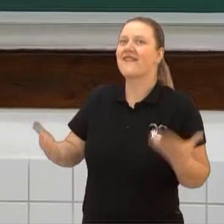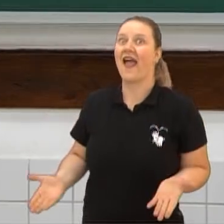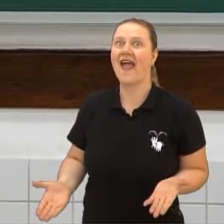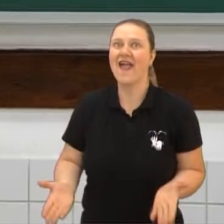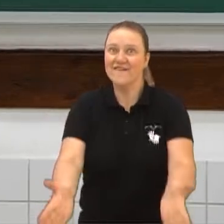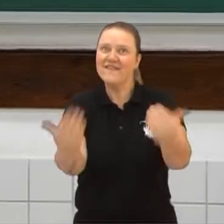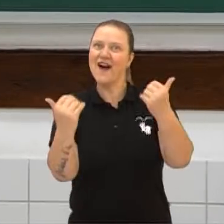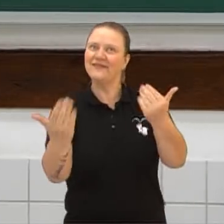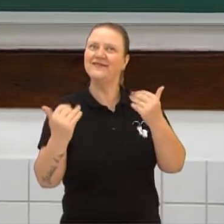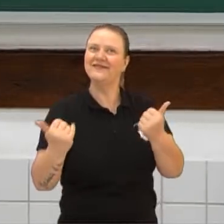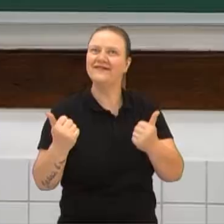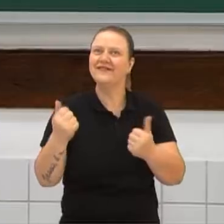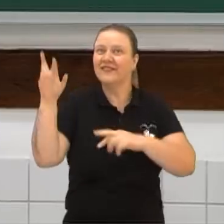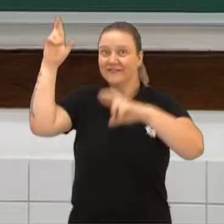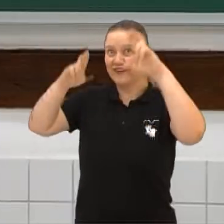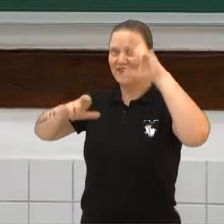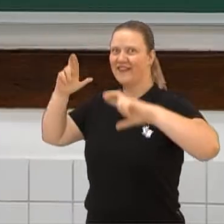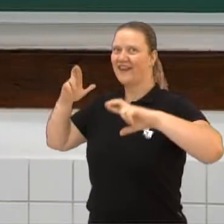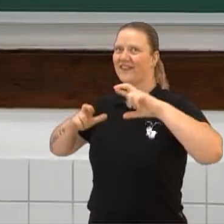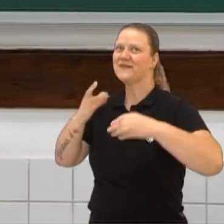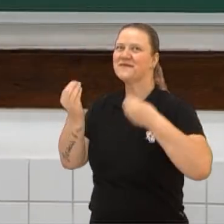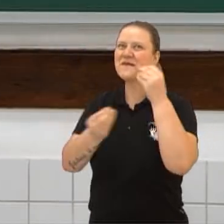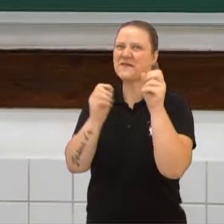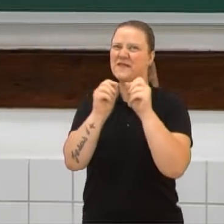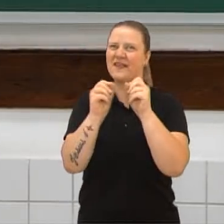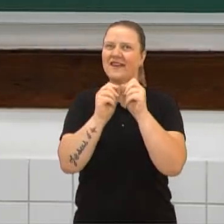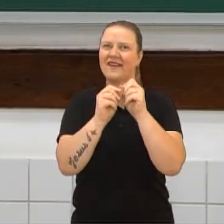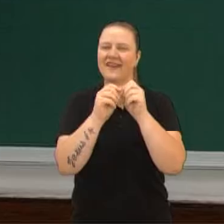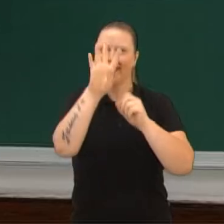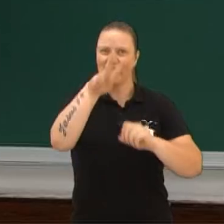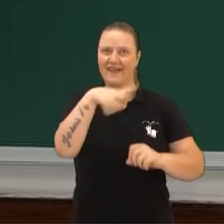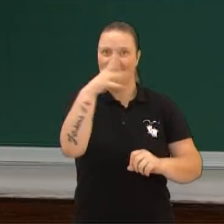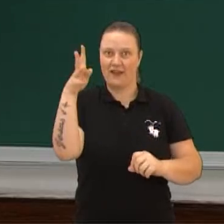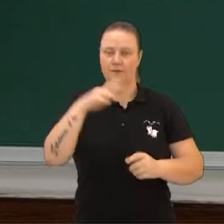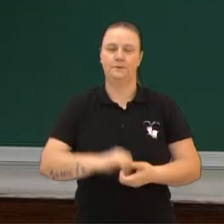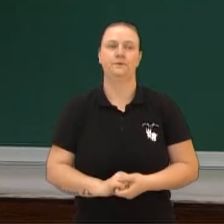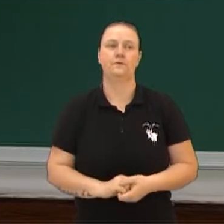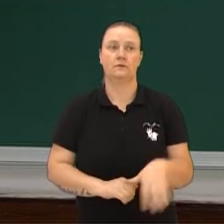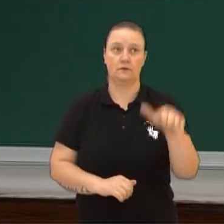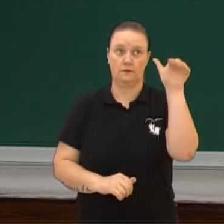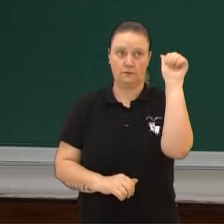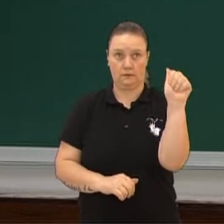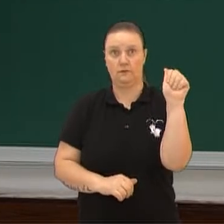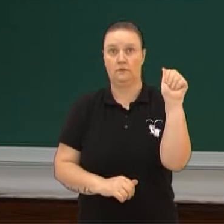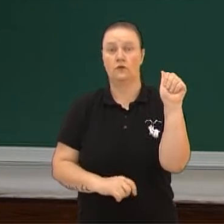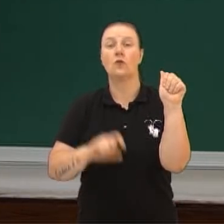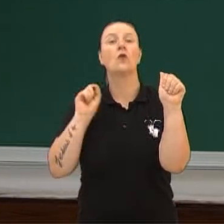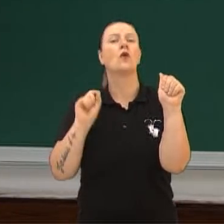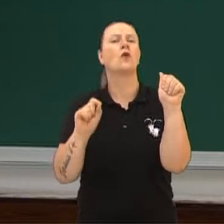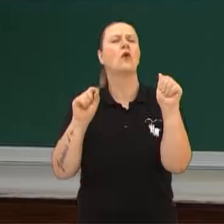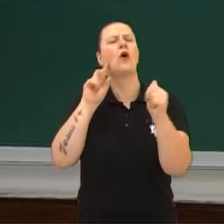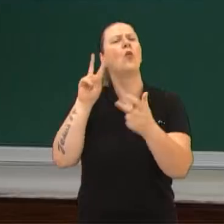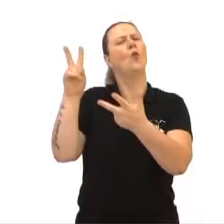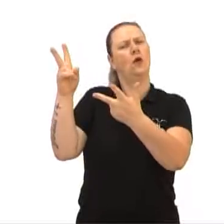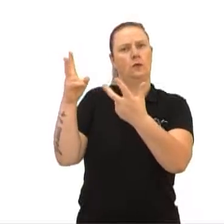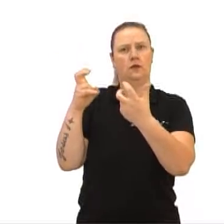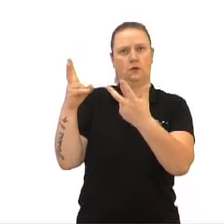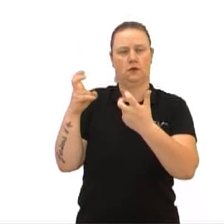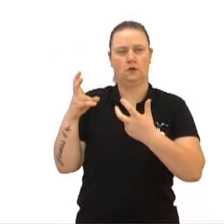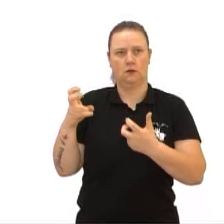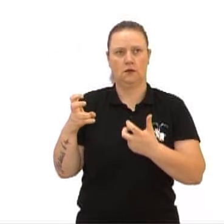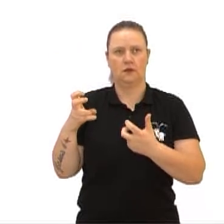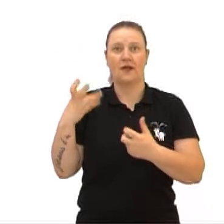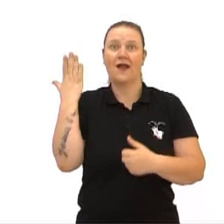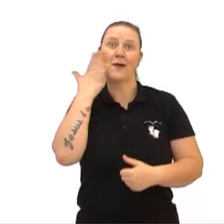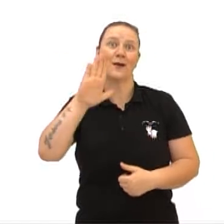Bora, bora, galerinha. Vamos verificar como é que ficou esse resultado aqui? Então, olha só. Então, a letra A, né? O que nós vamos observar? Perceba que está